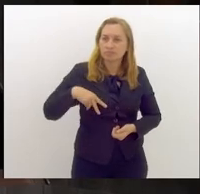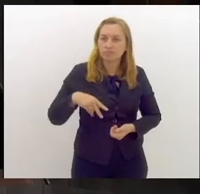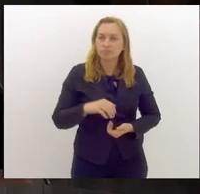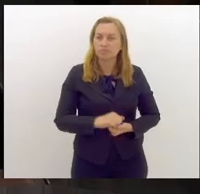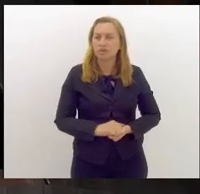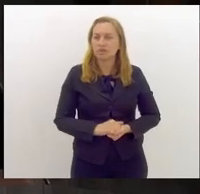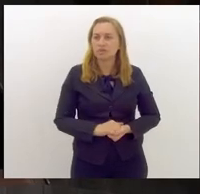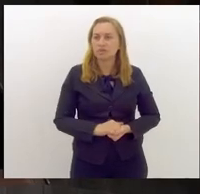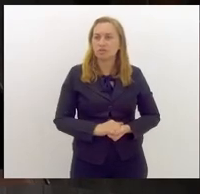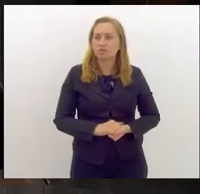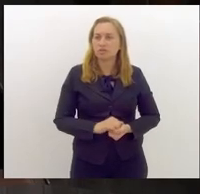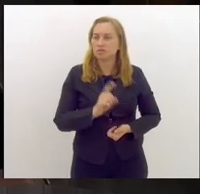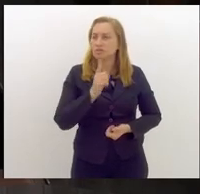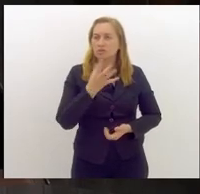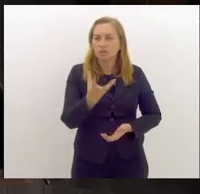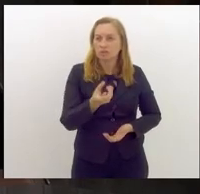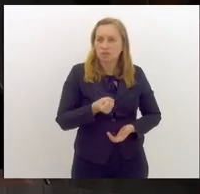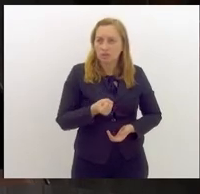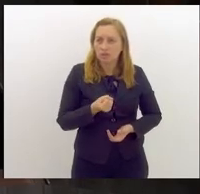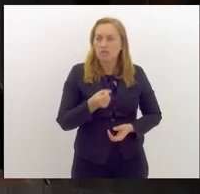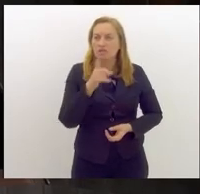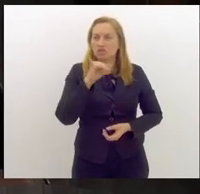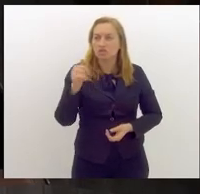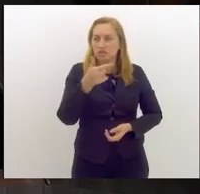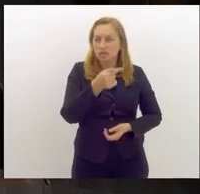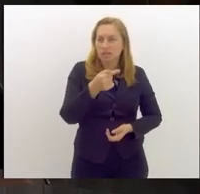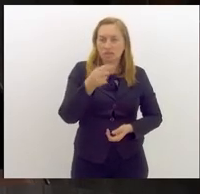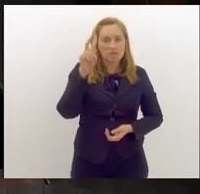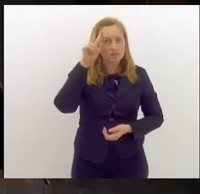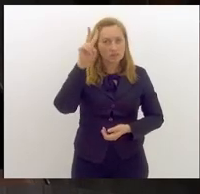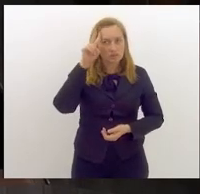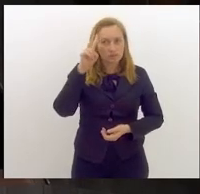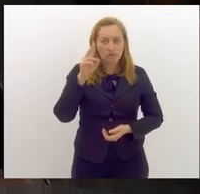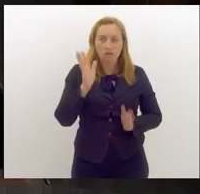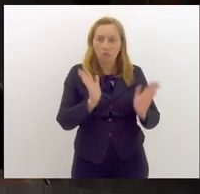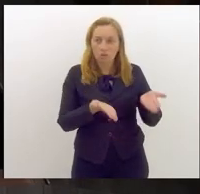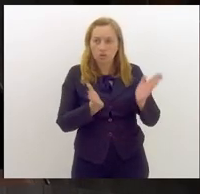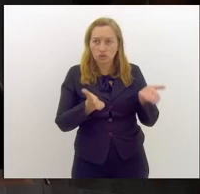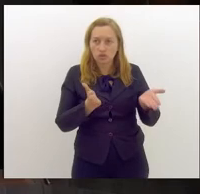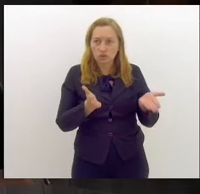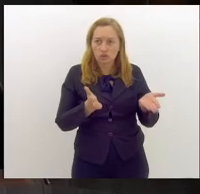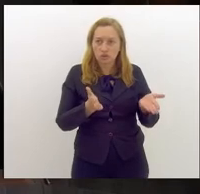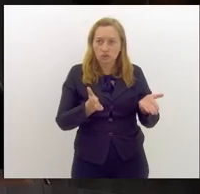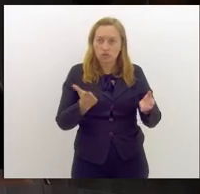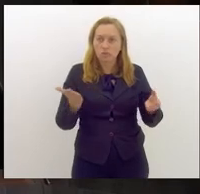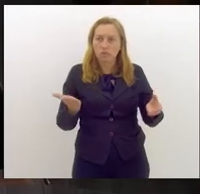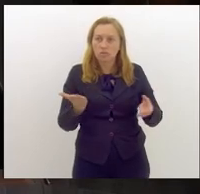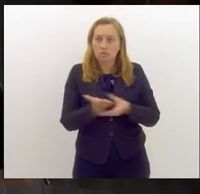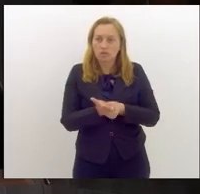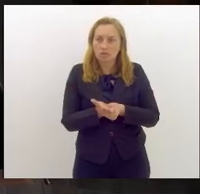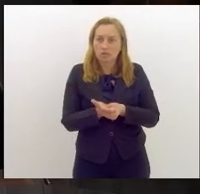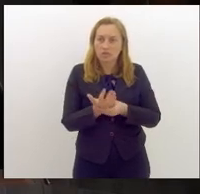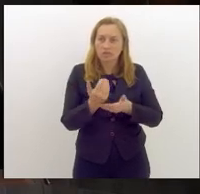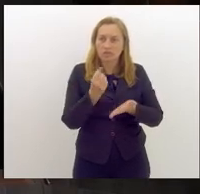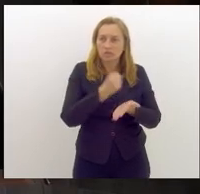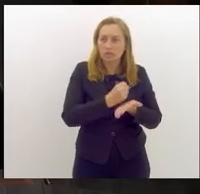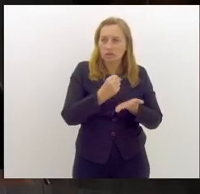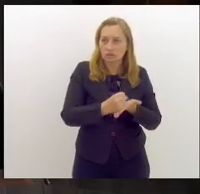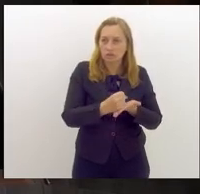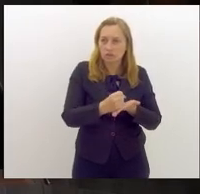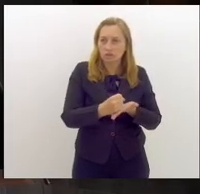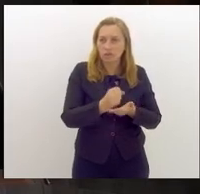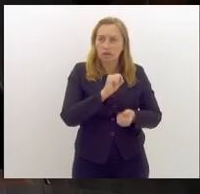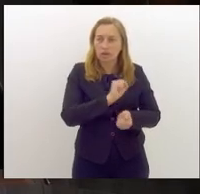ainda não recebeu que dia 7 foi segunda-feira hoje o processo ainda tá no cartório ainda